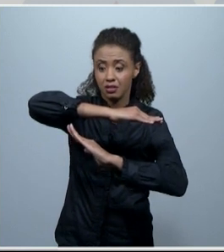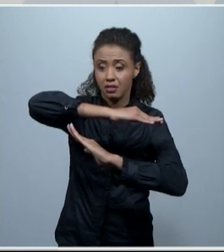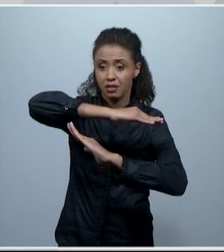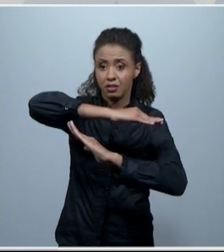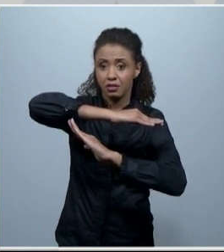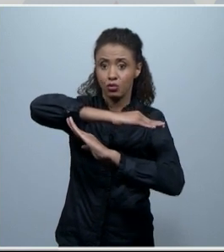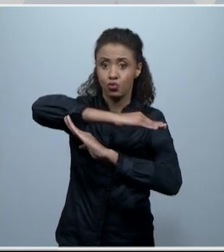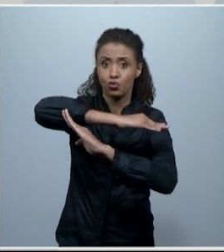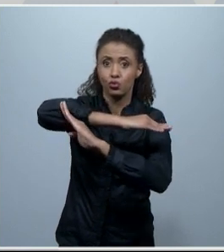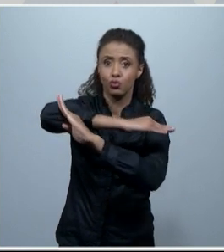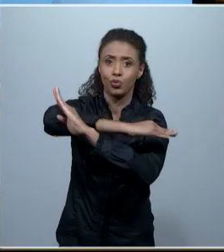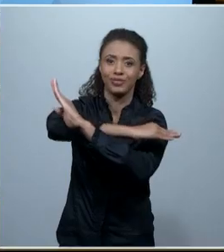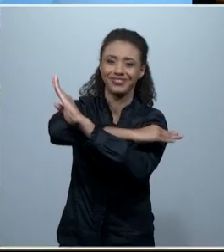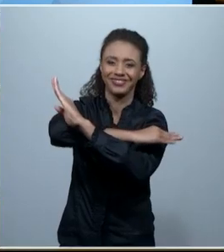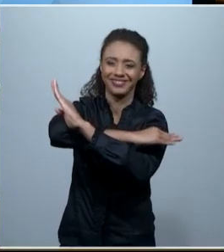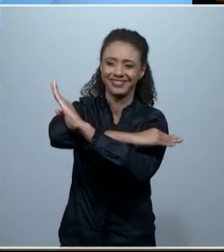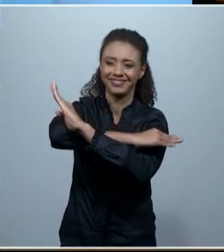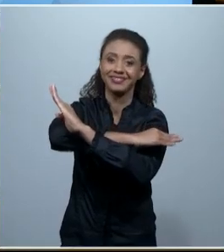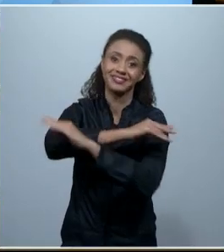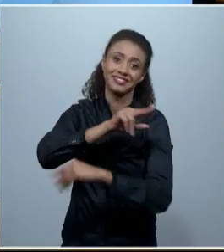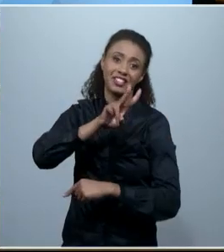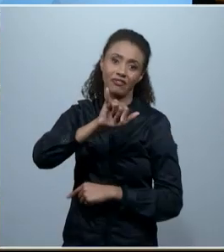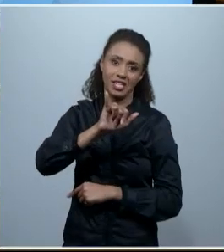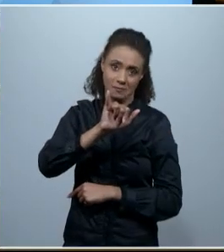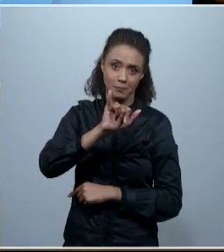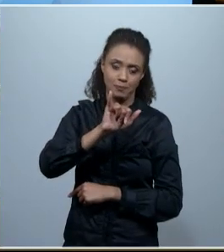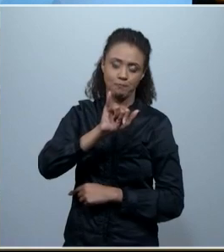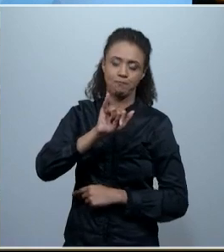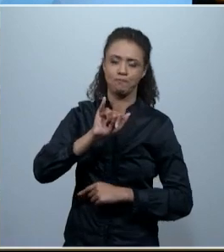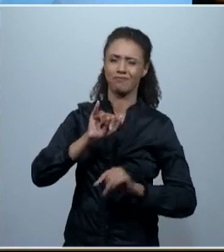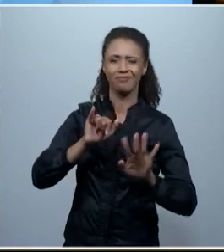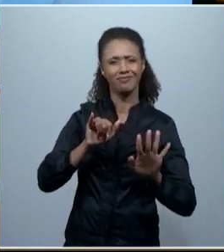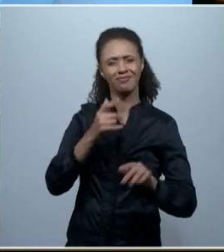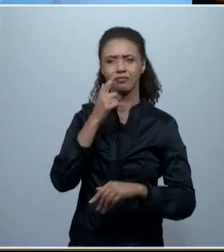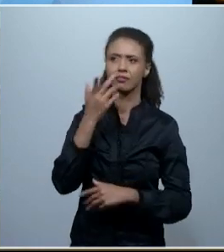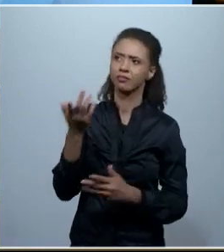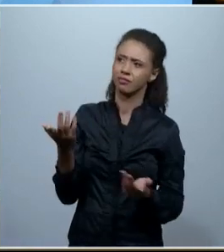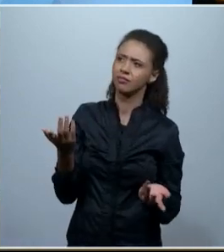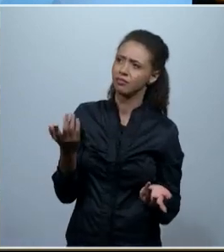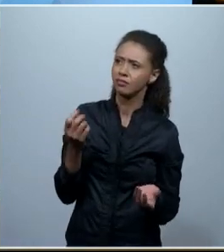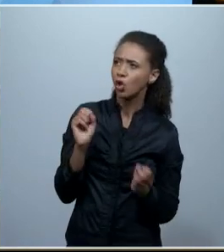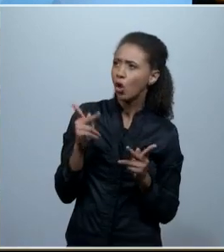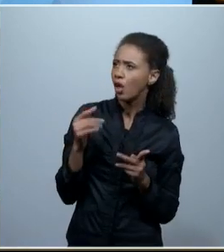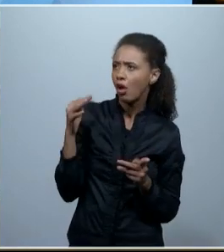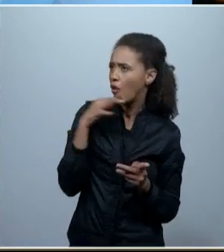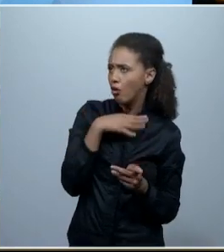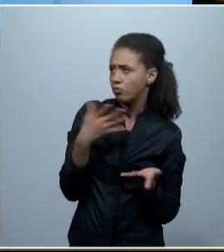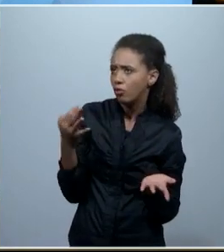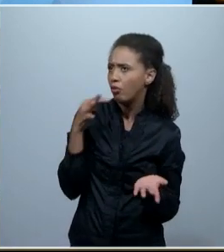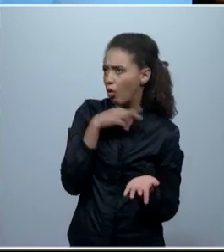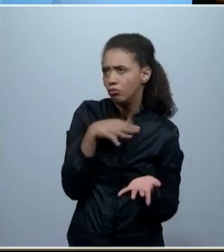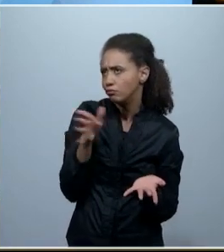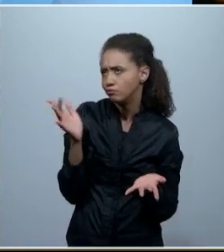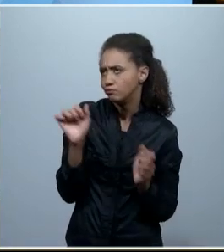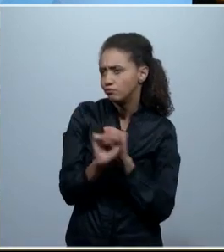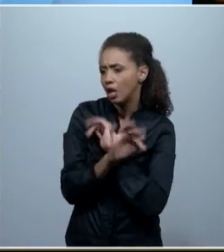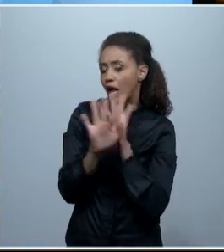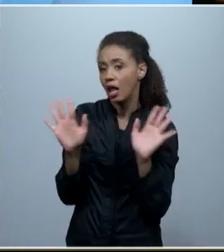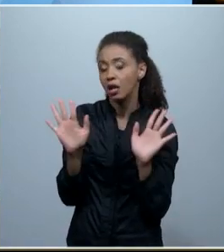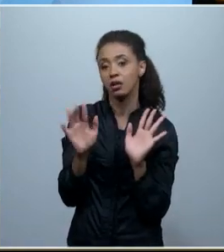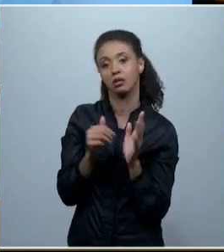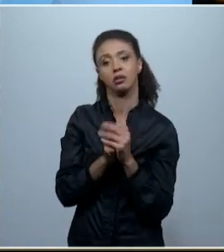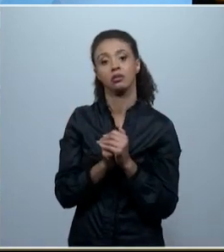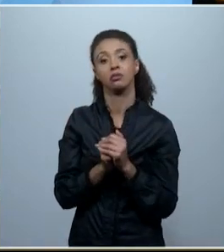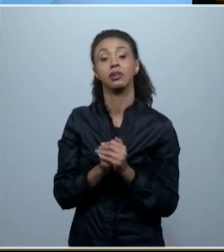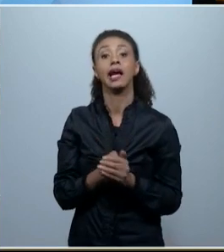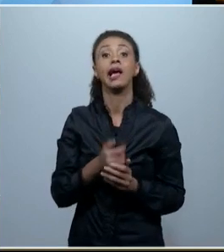outra isso parecia e parece tão óbvio e tão claro tão verdade que as pessoas queriam escrever